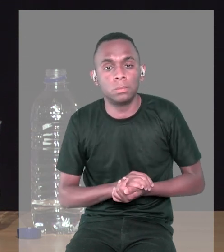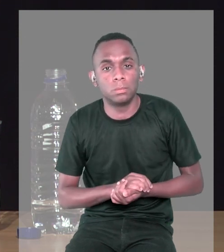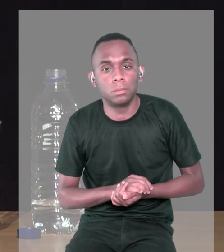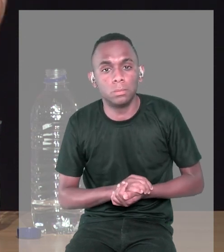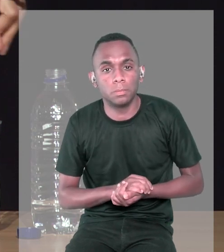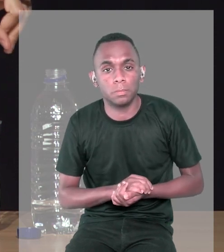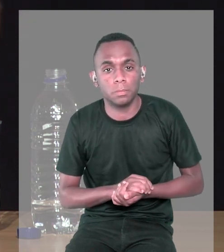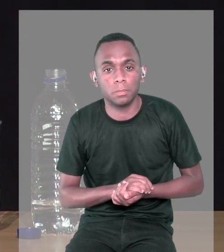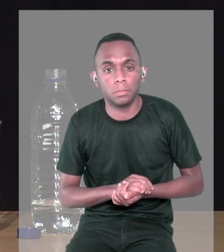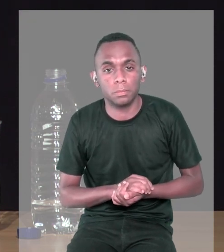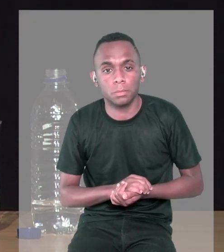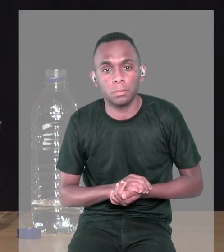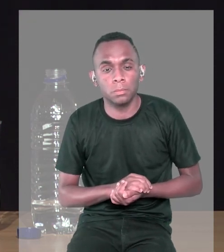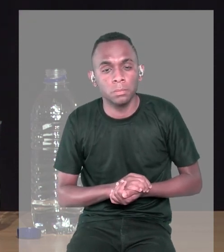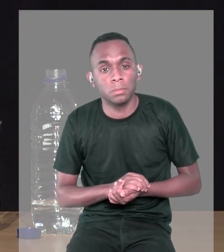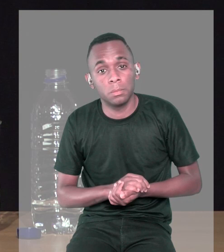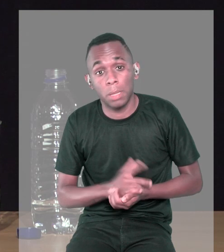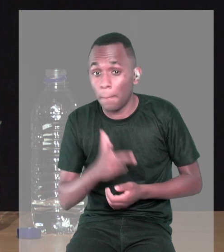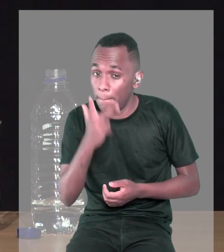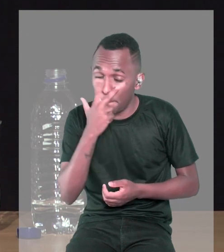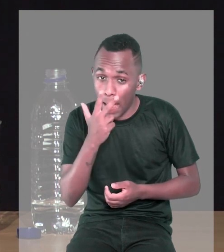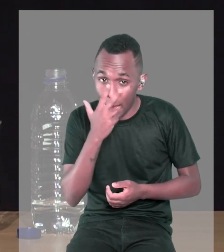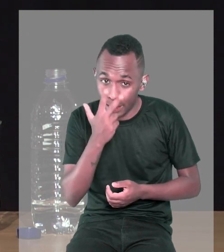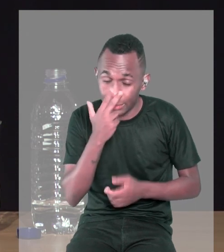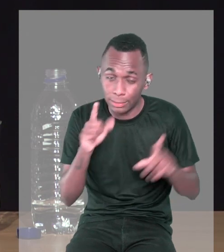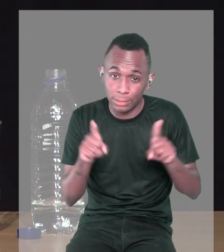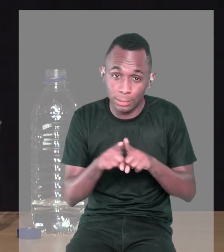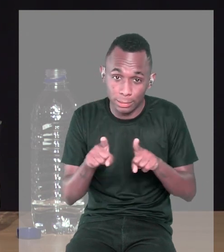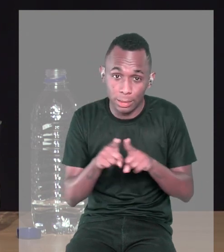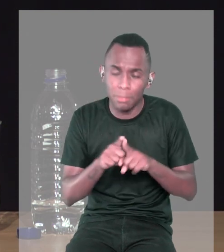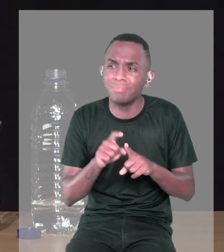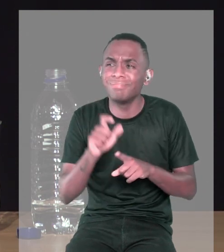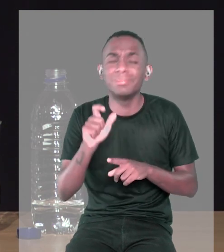alguém mencionou isso, não sei se foi você, que ela nos possibilita,